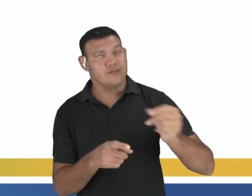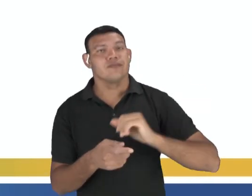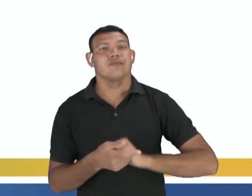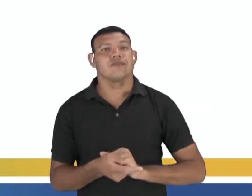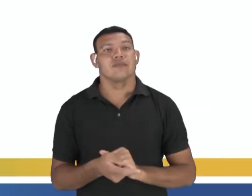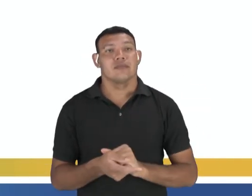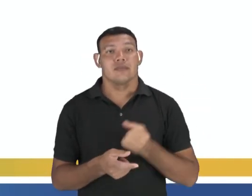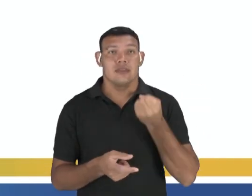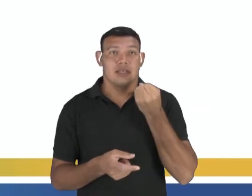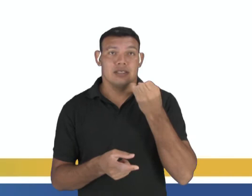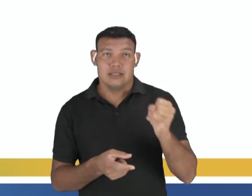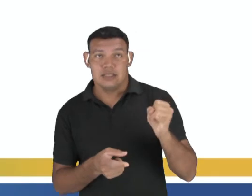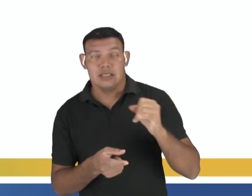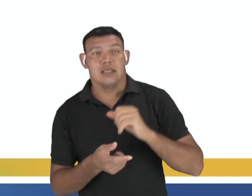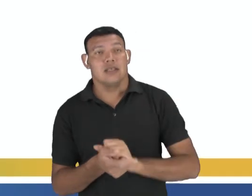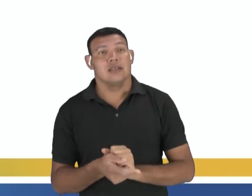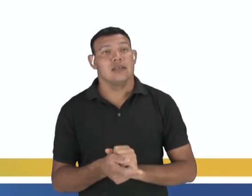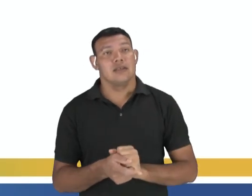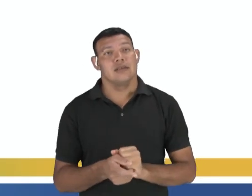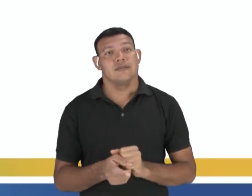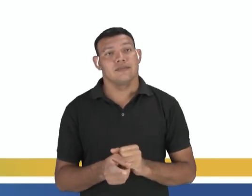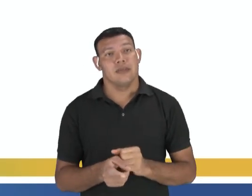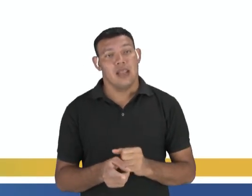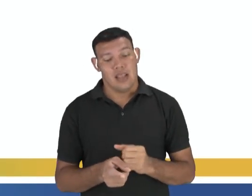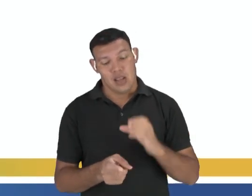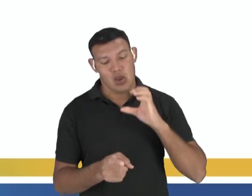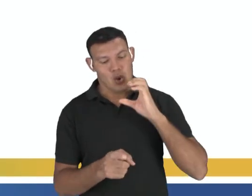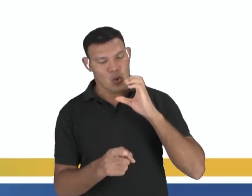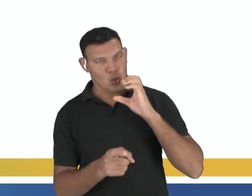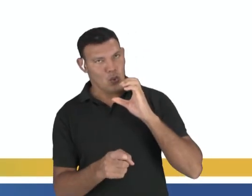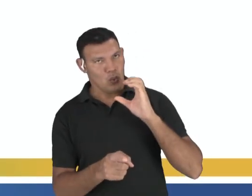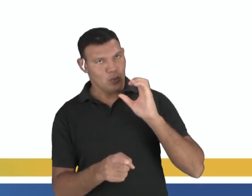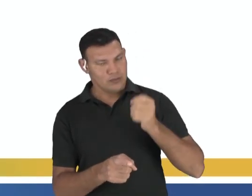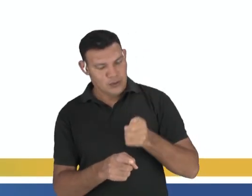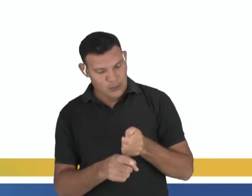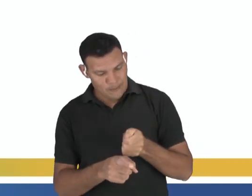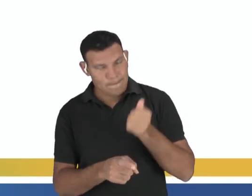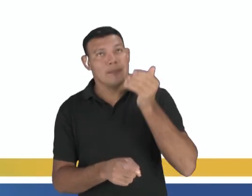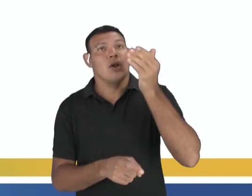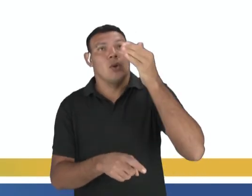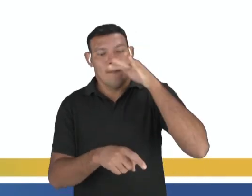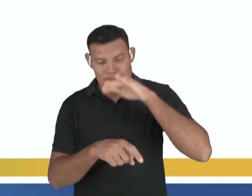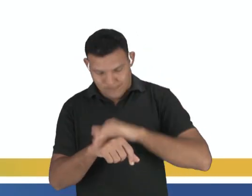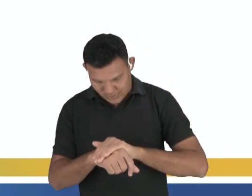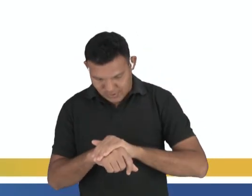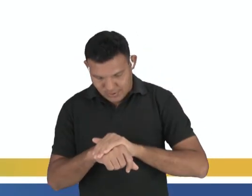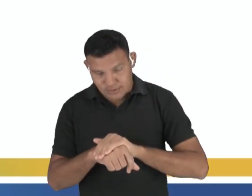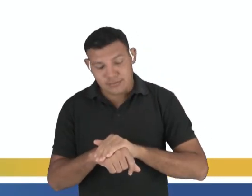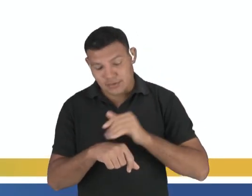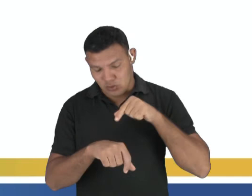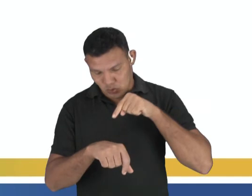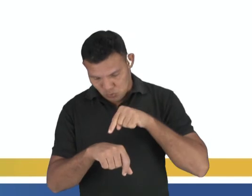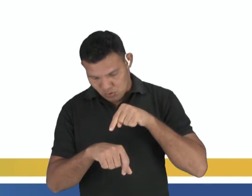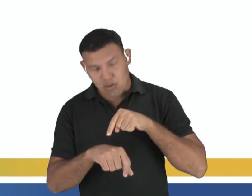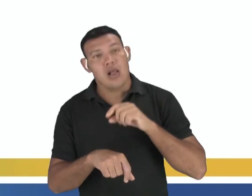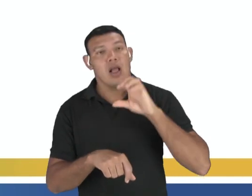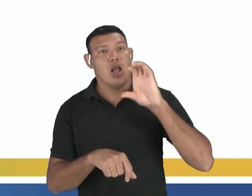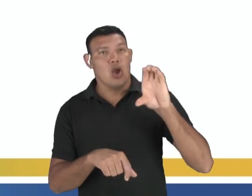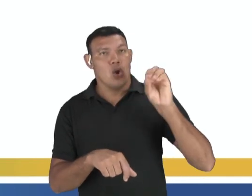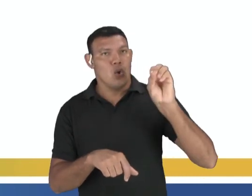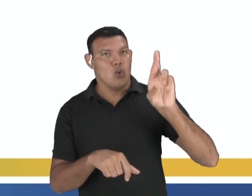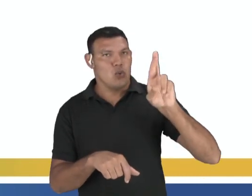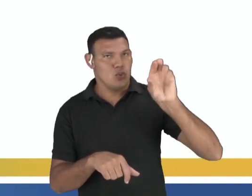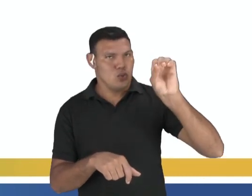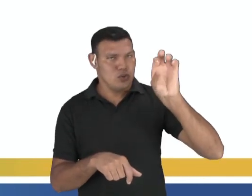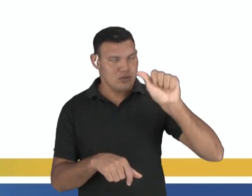se sair coroa de novo, aí novamente a Cacau continua com chance de vencer, porque agora já saiu